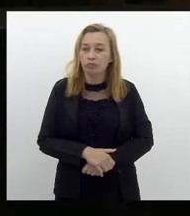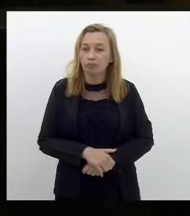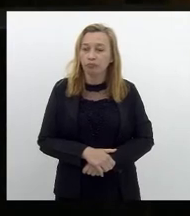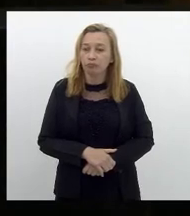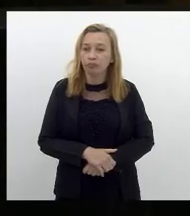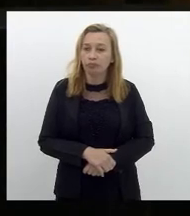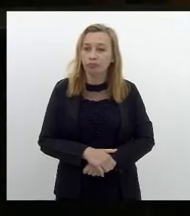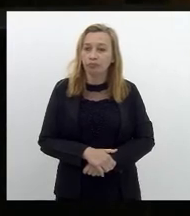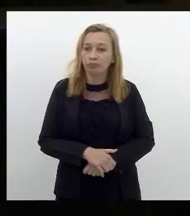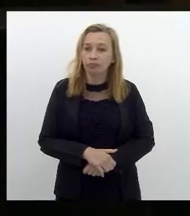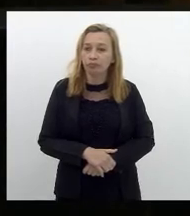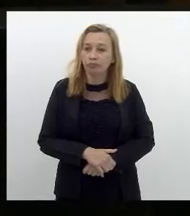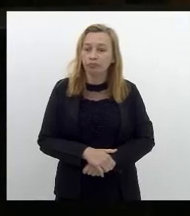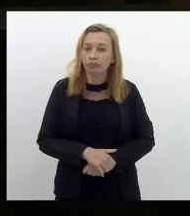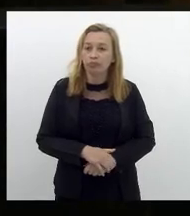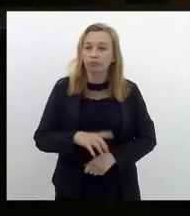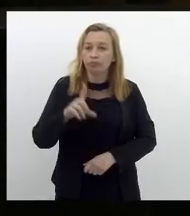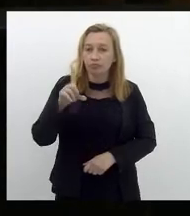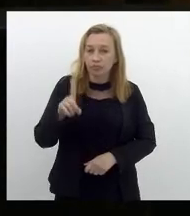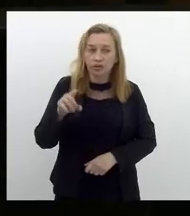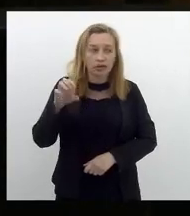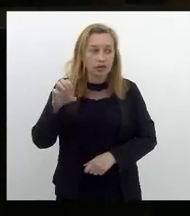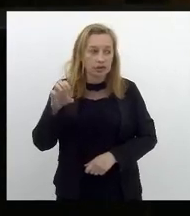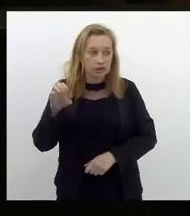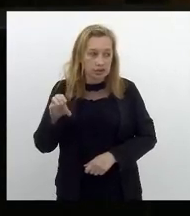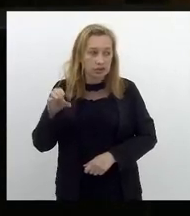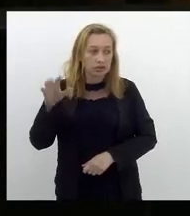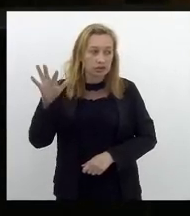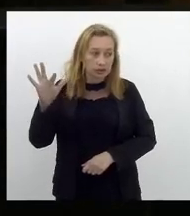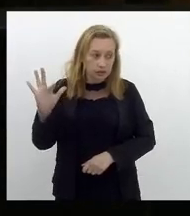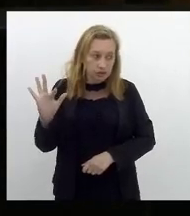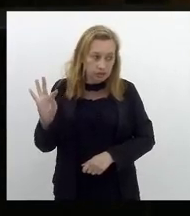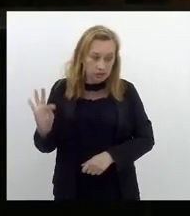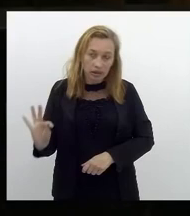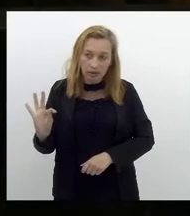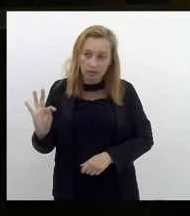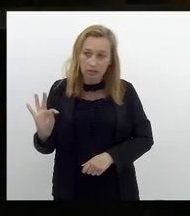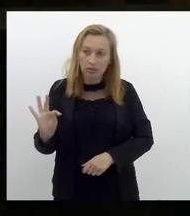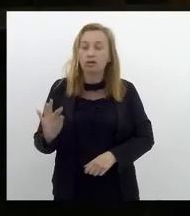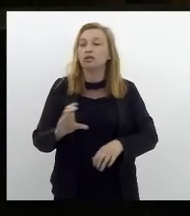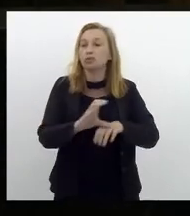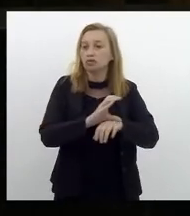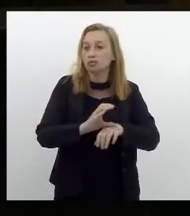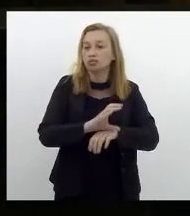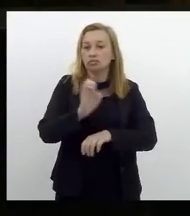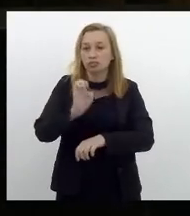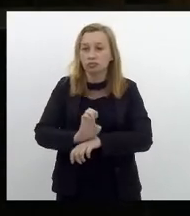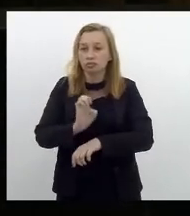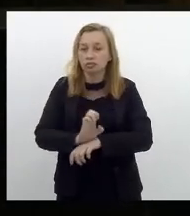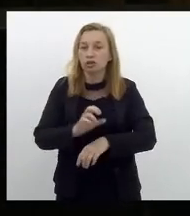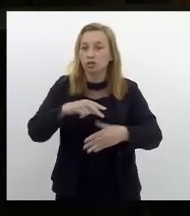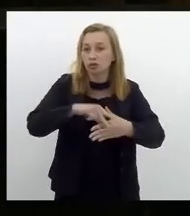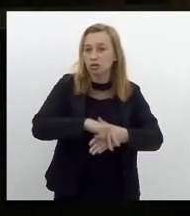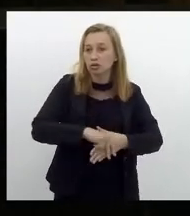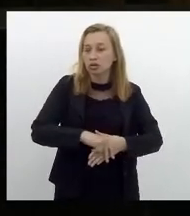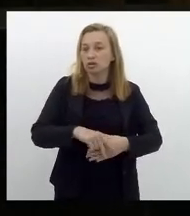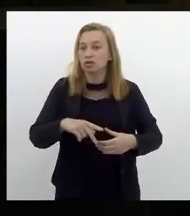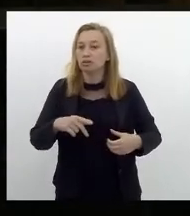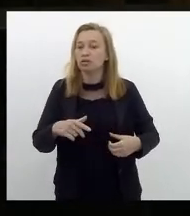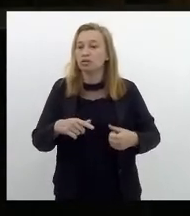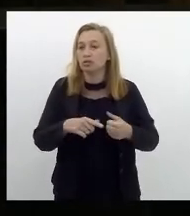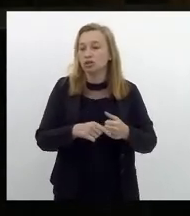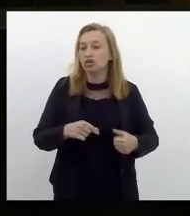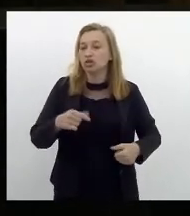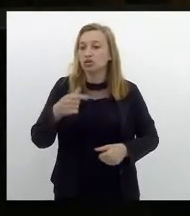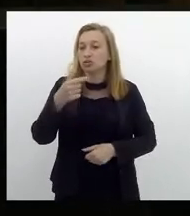na ADCT, nas disposições transitórias da Constituição do Estado, nos incisos do artigo